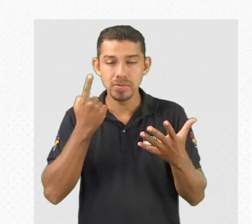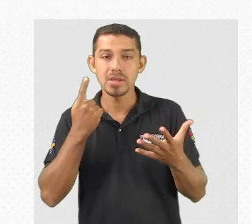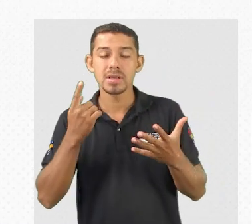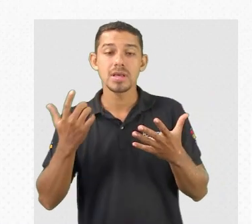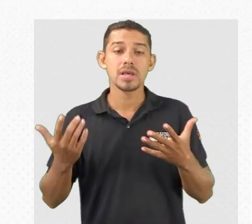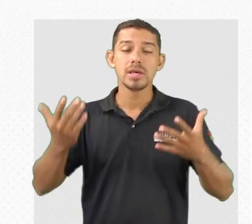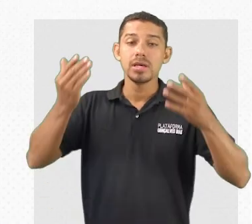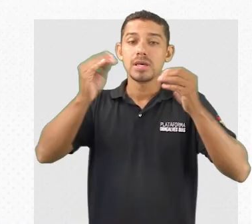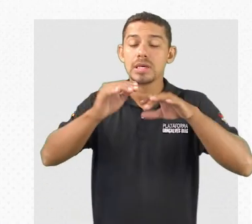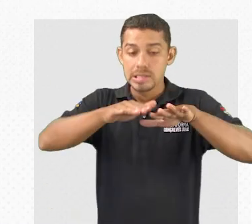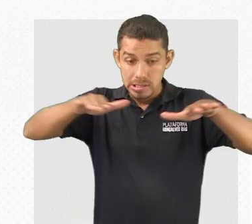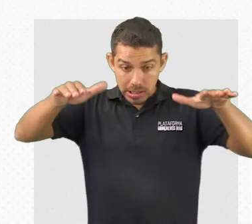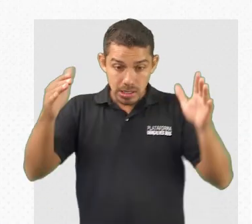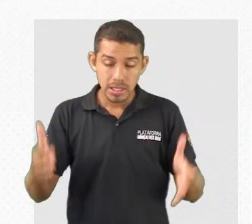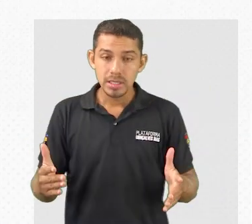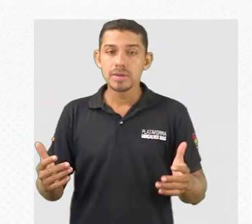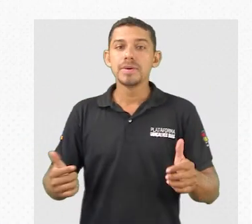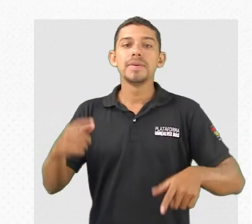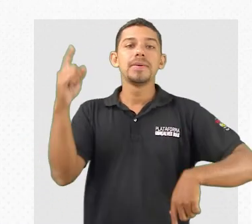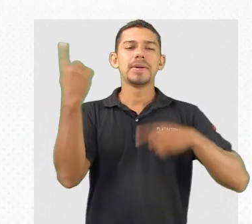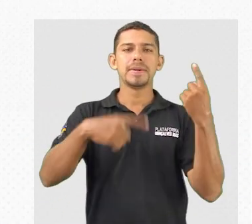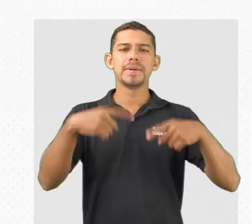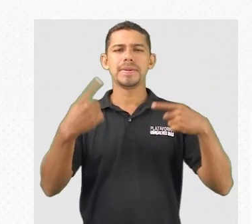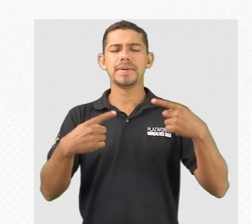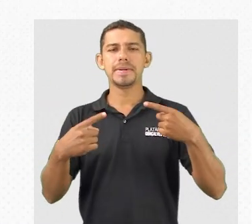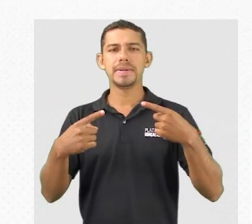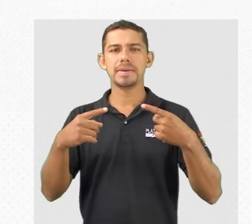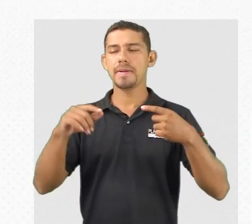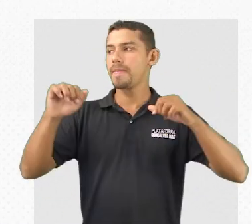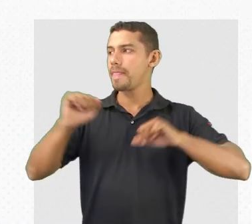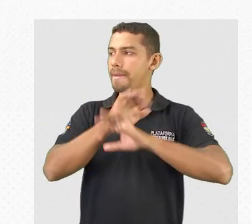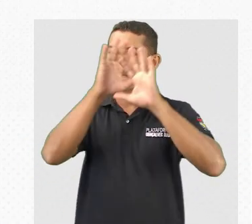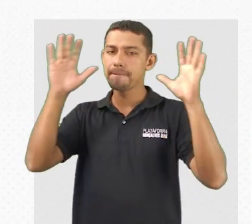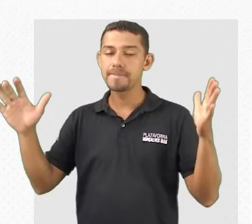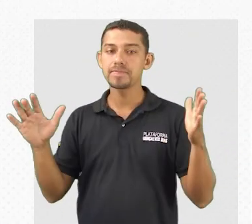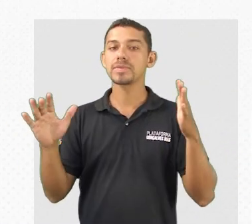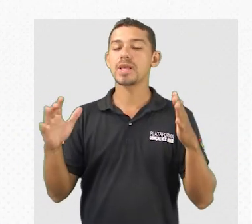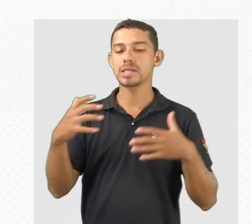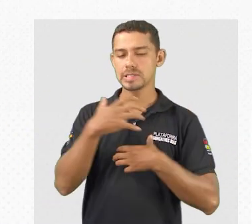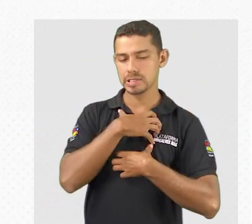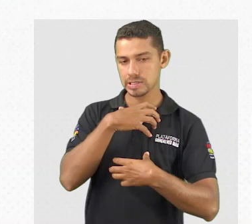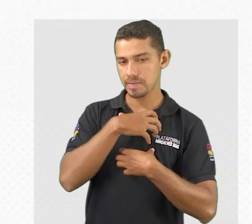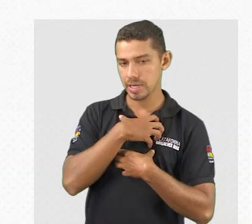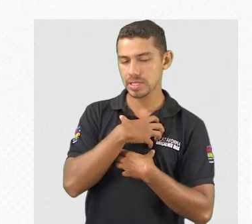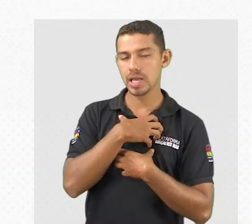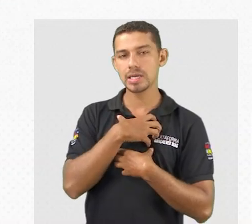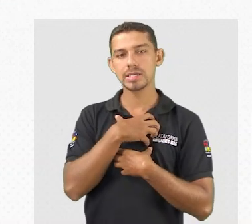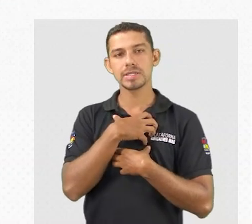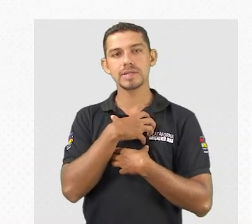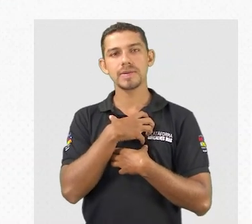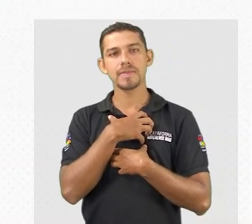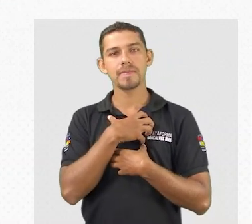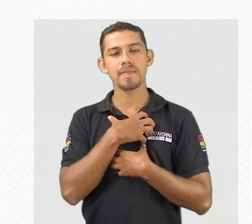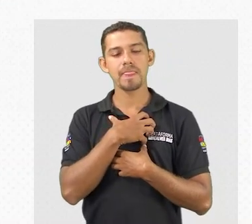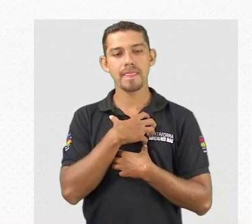na mesa, exatamente para promover o debate e, claro, né, contando com a sensibilidade e